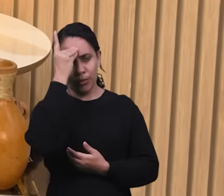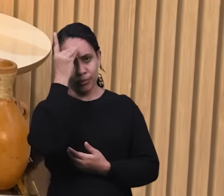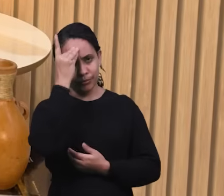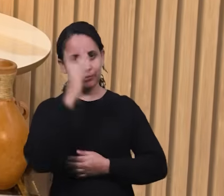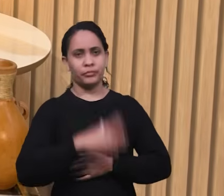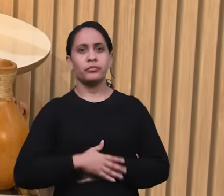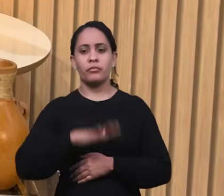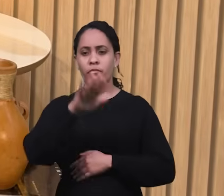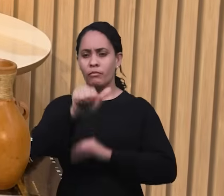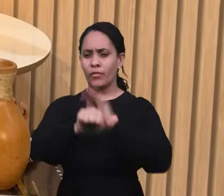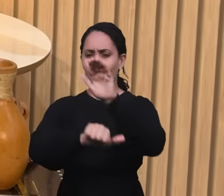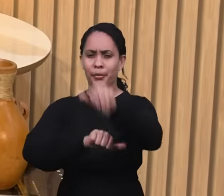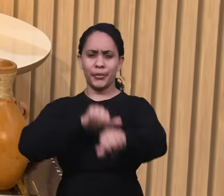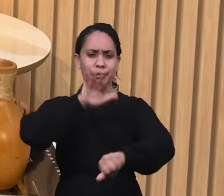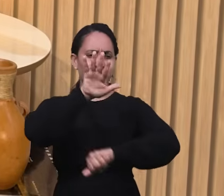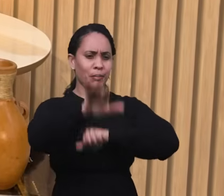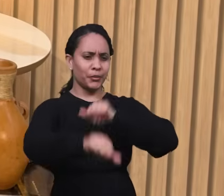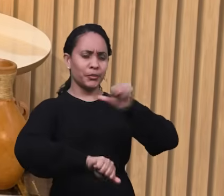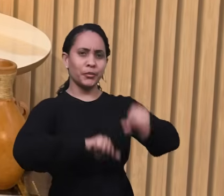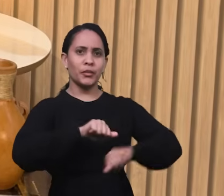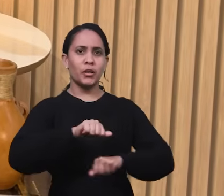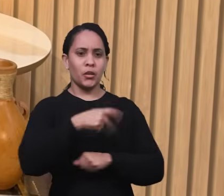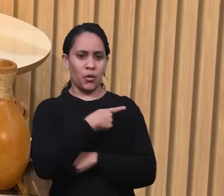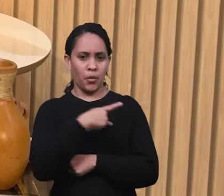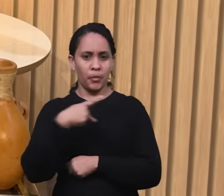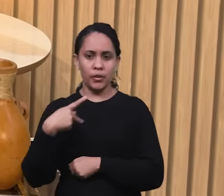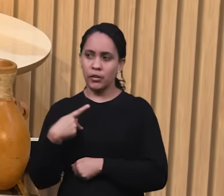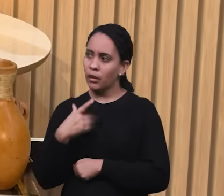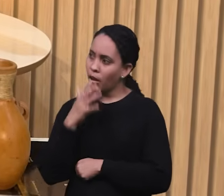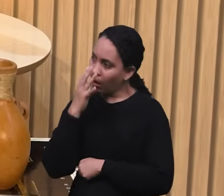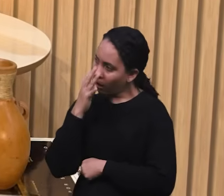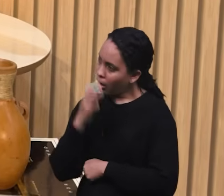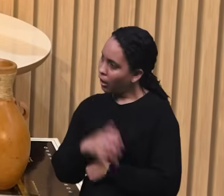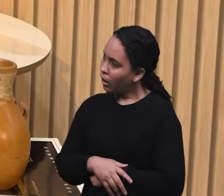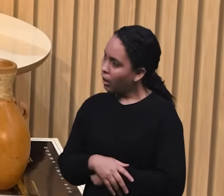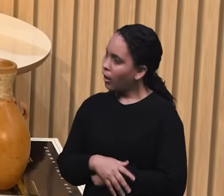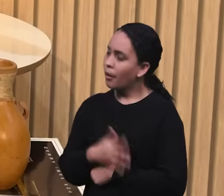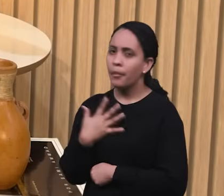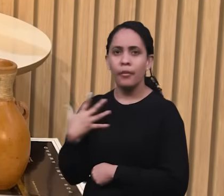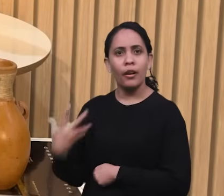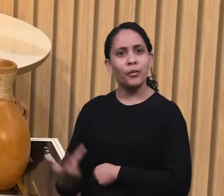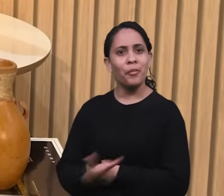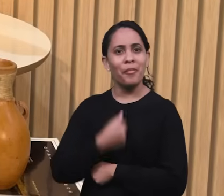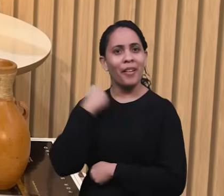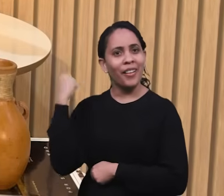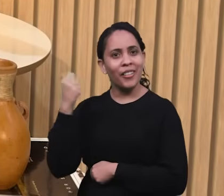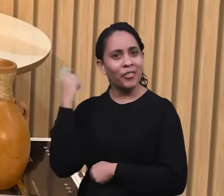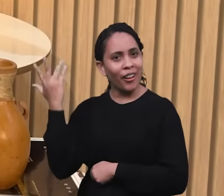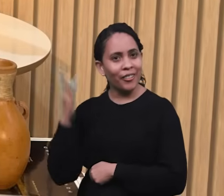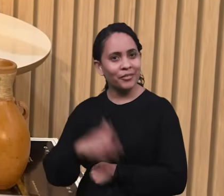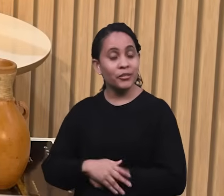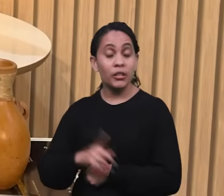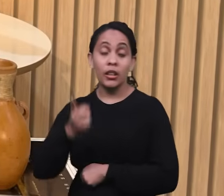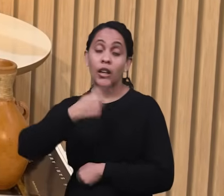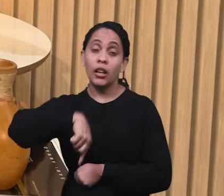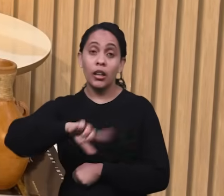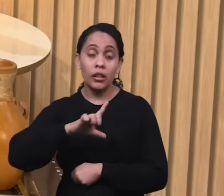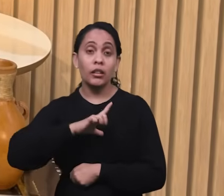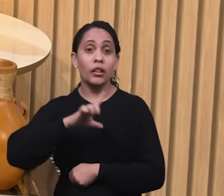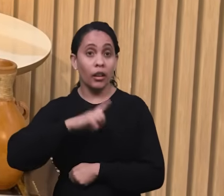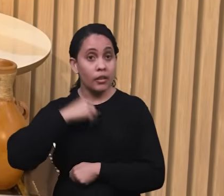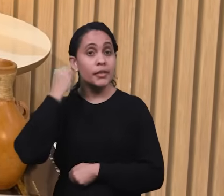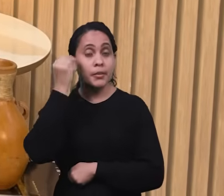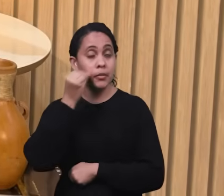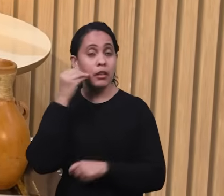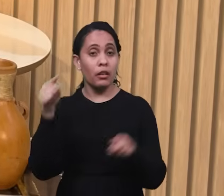desses pastores na Ásia. Por quê? Eles têm experiências também. Batismo com o